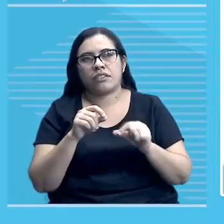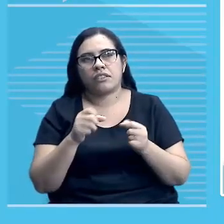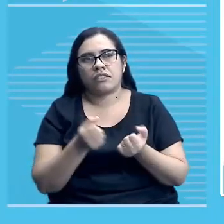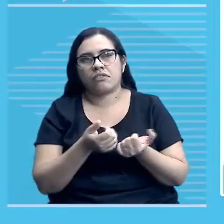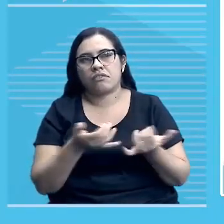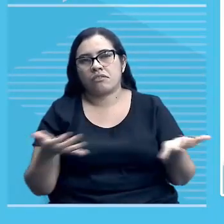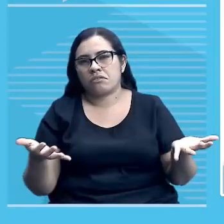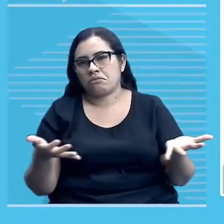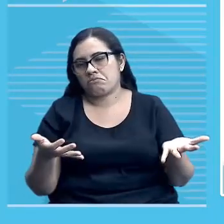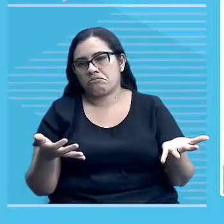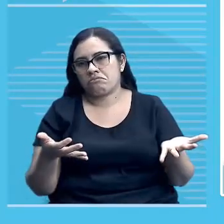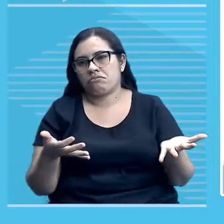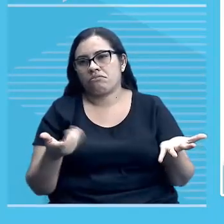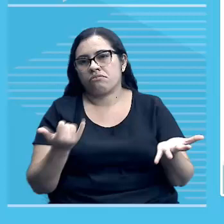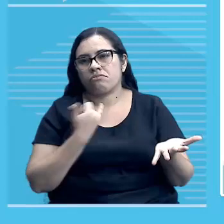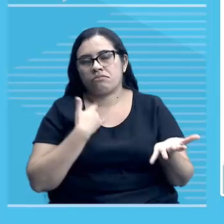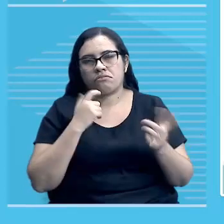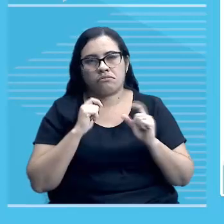lá no comecinho da aula.